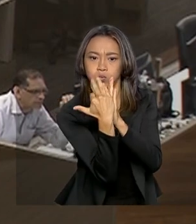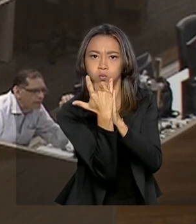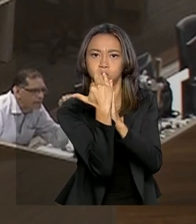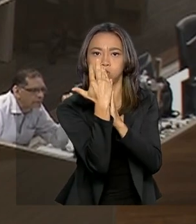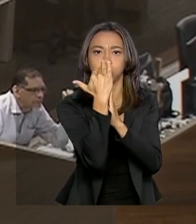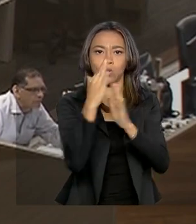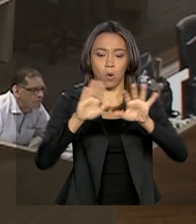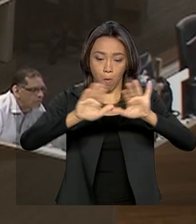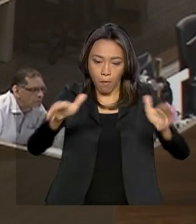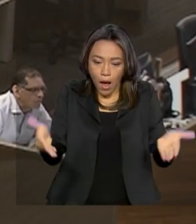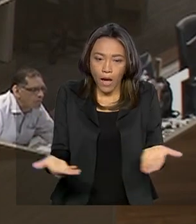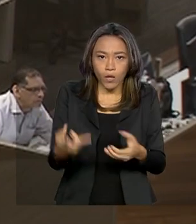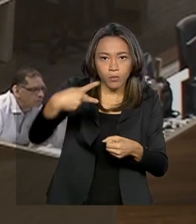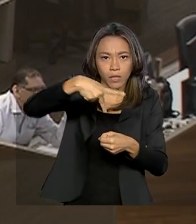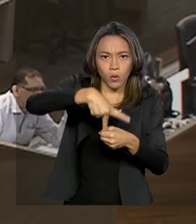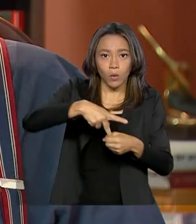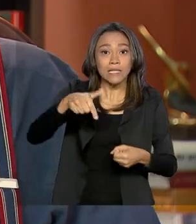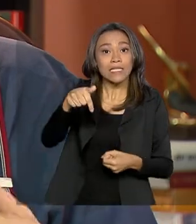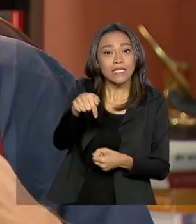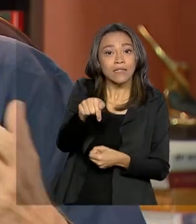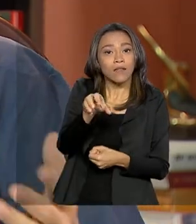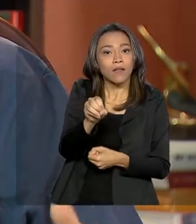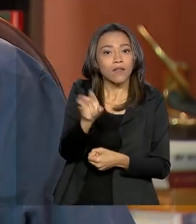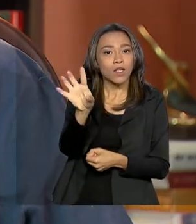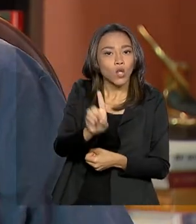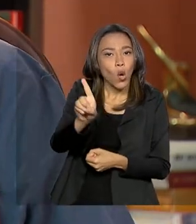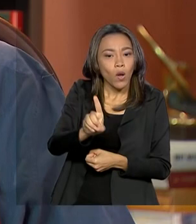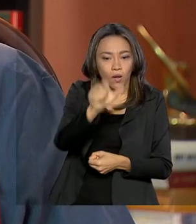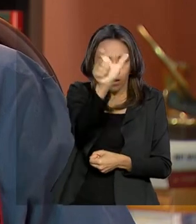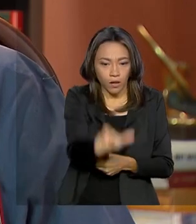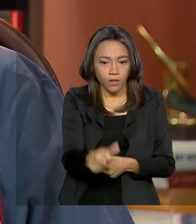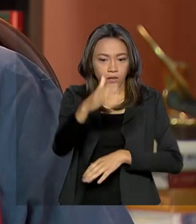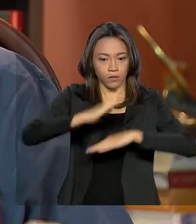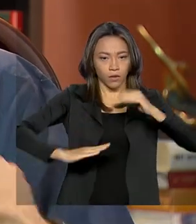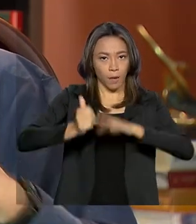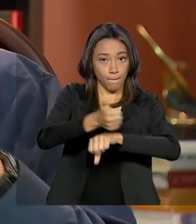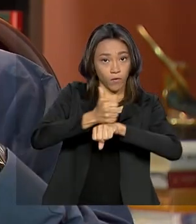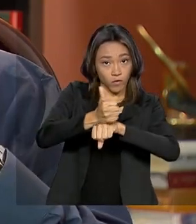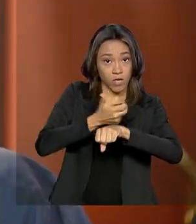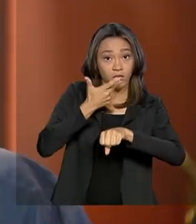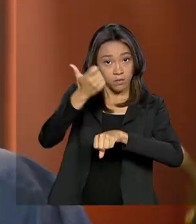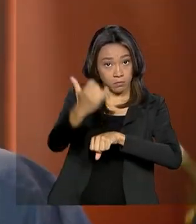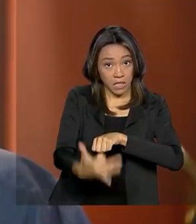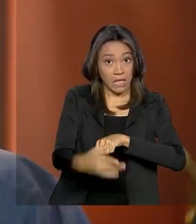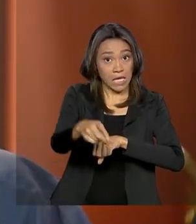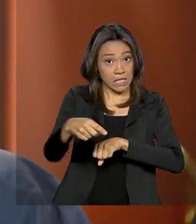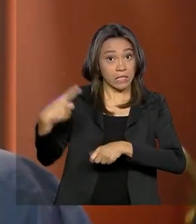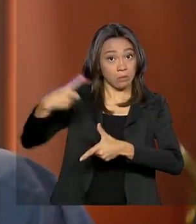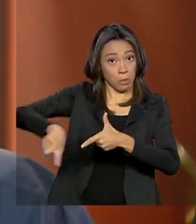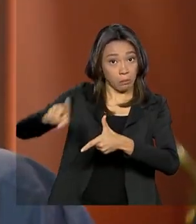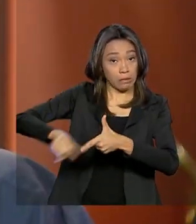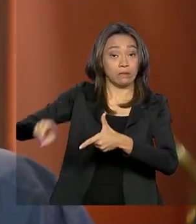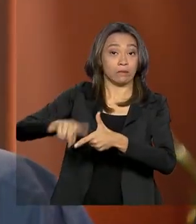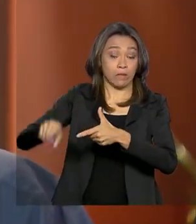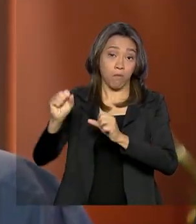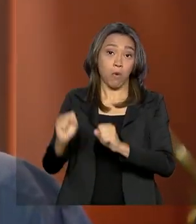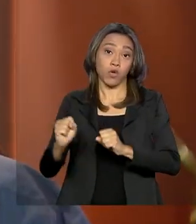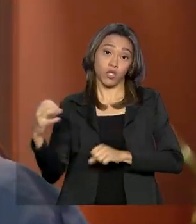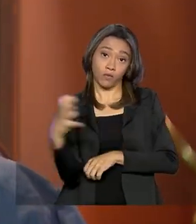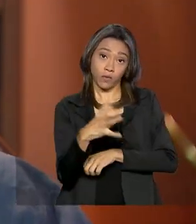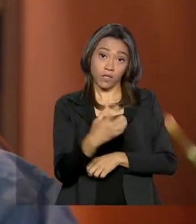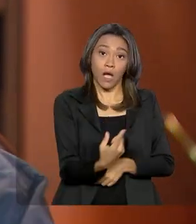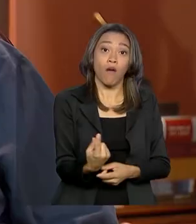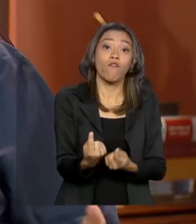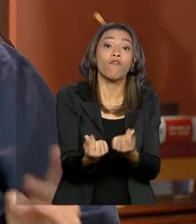do barril na casa dos 70 dólares para este economista os efeitos dessa crise podem afetar os preços mas em